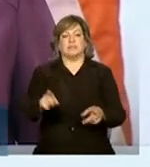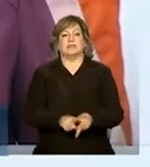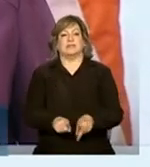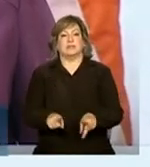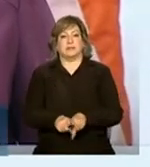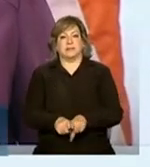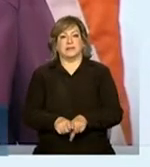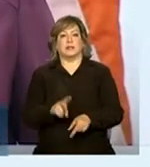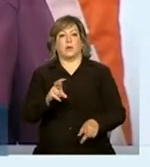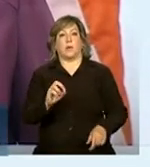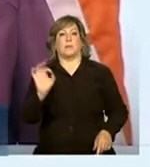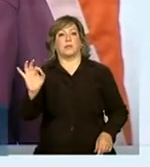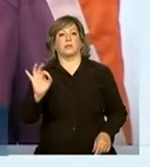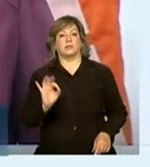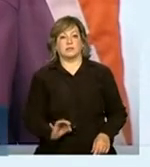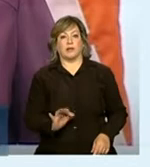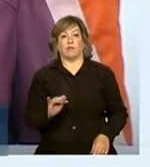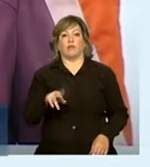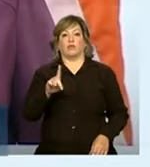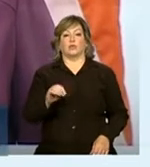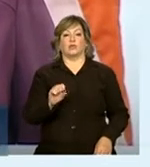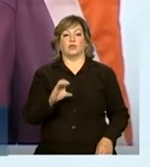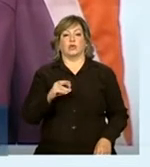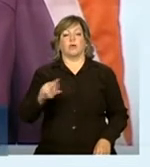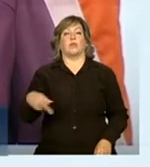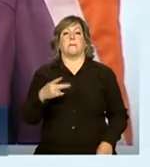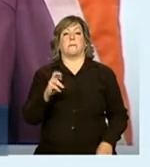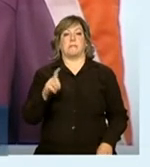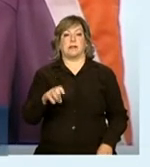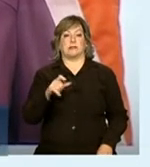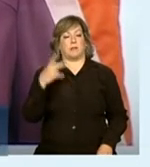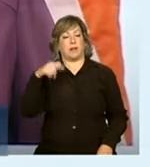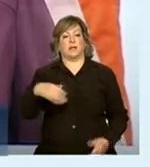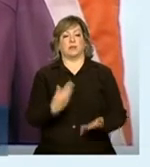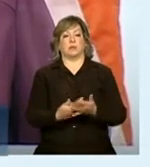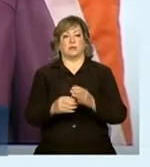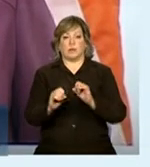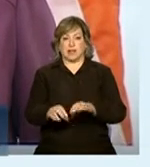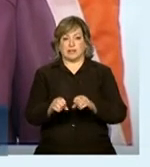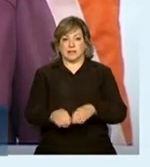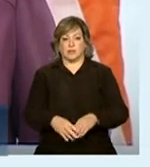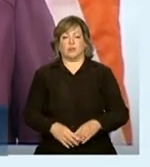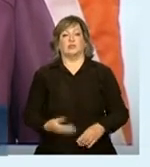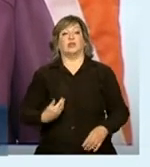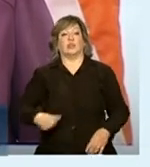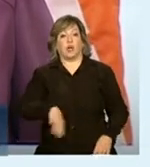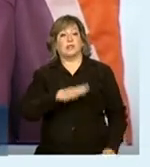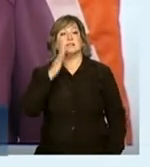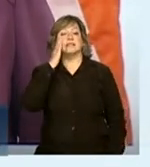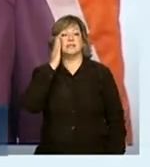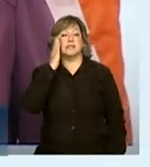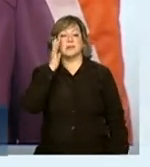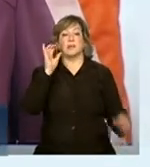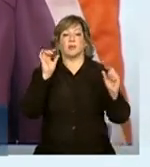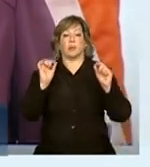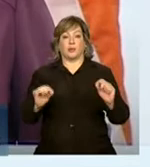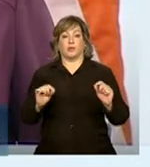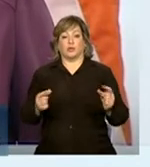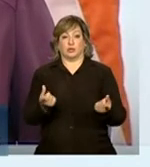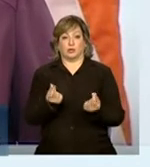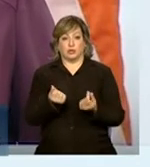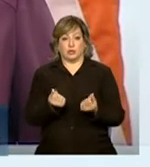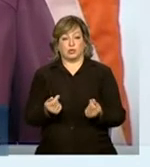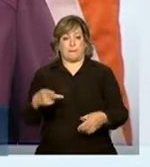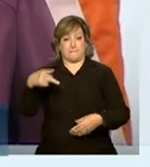de 50% do Fundo Social do Pré-Sal para a educação. Nós sabemos que os recursos